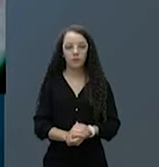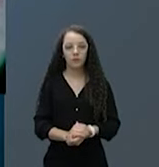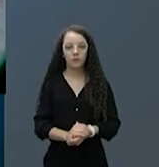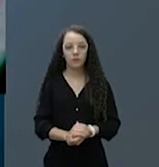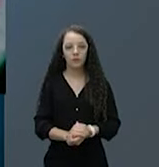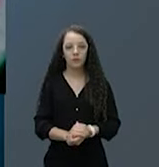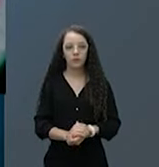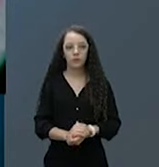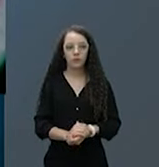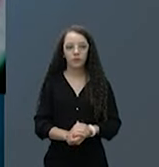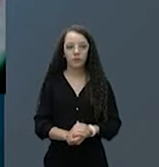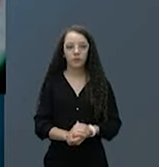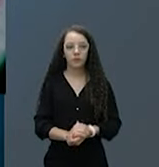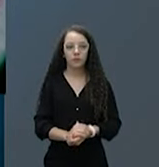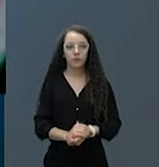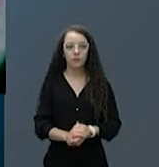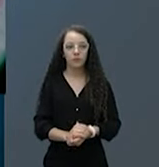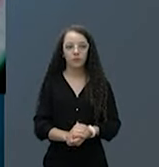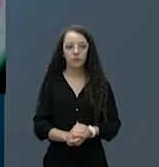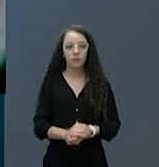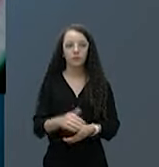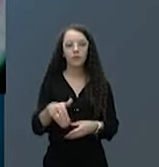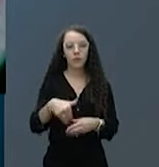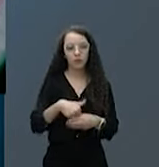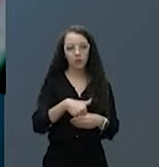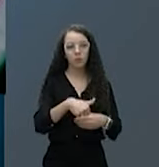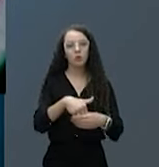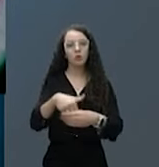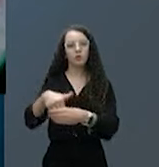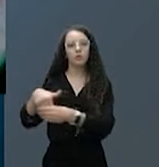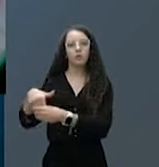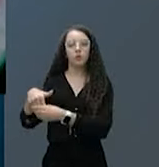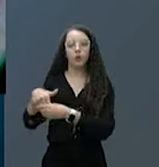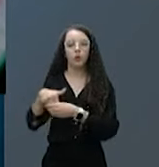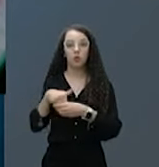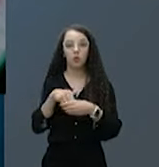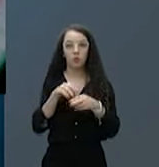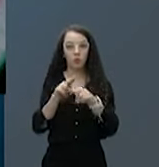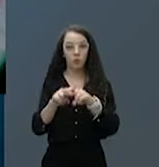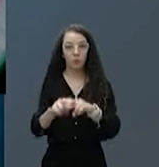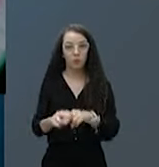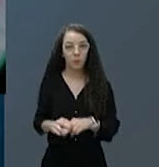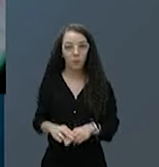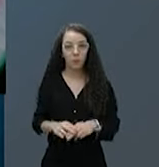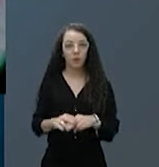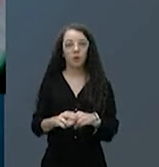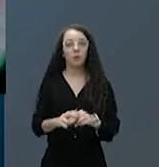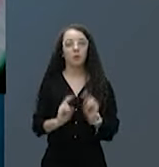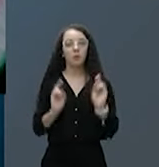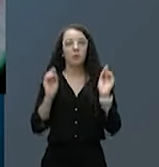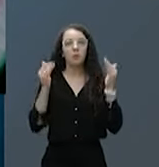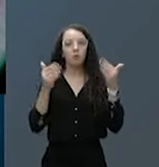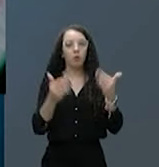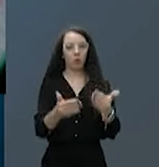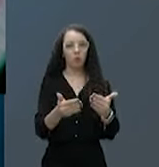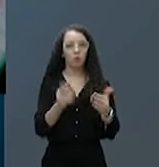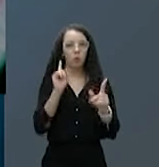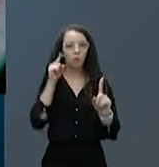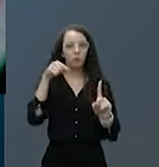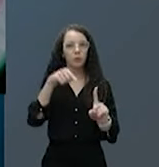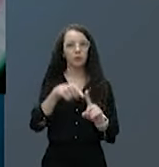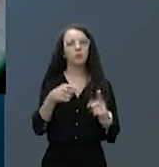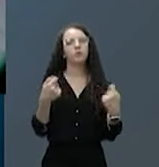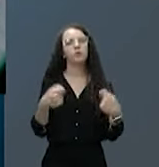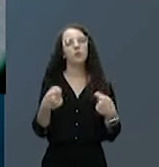O voto é, obviamente, pela ótica que tenho que encaminhar na apreciação